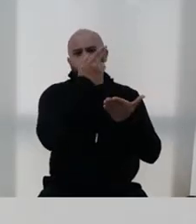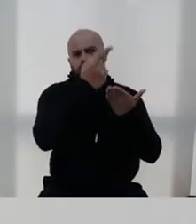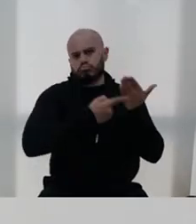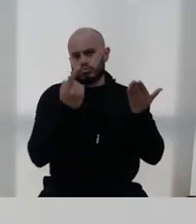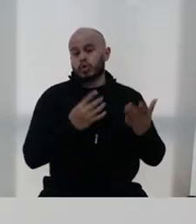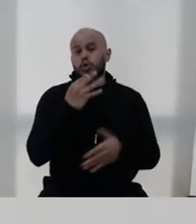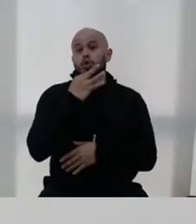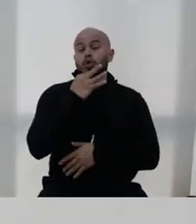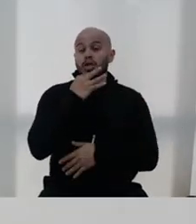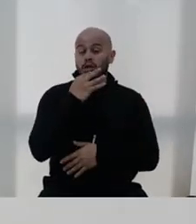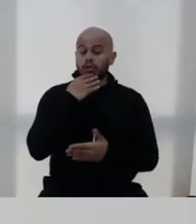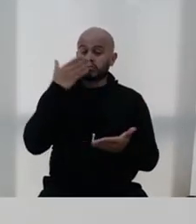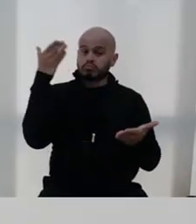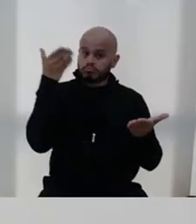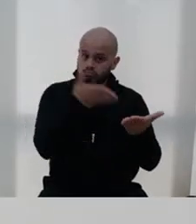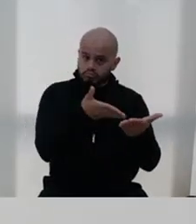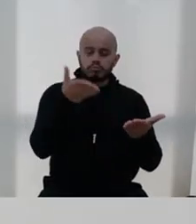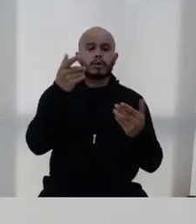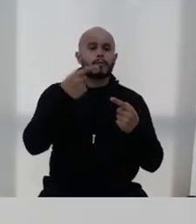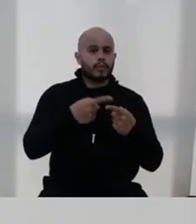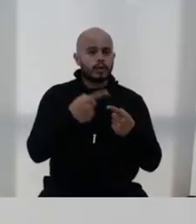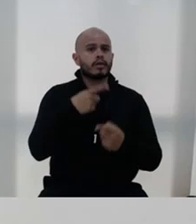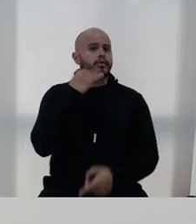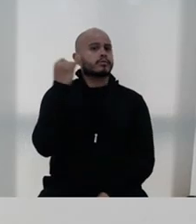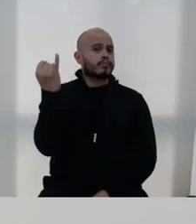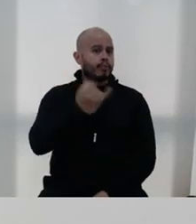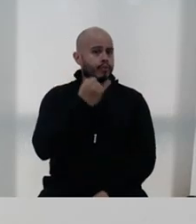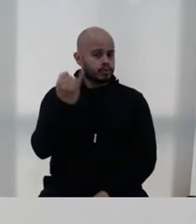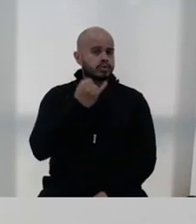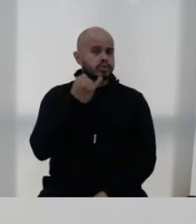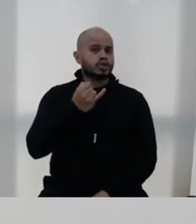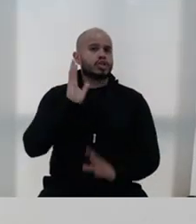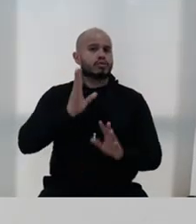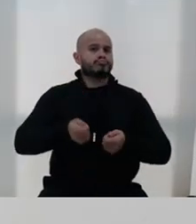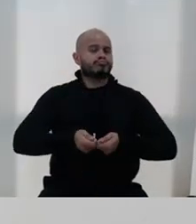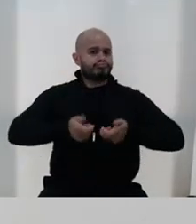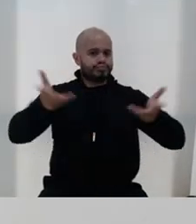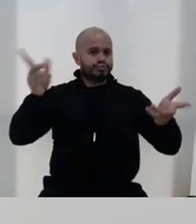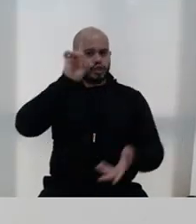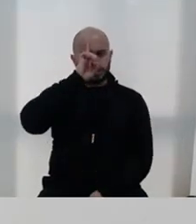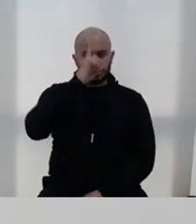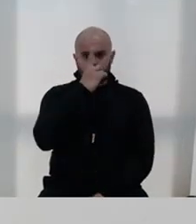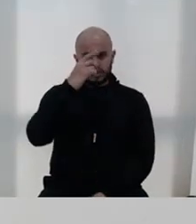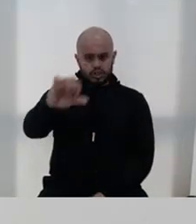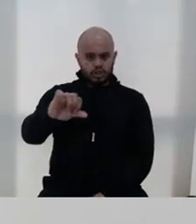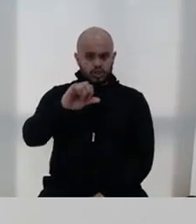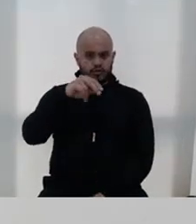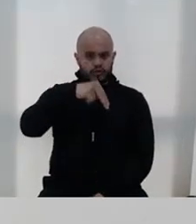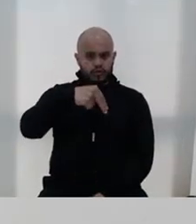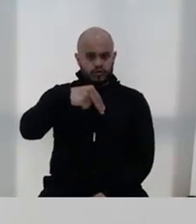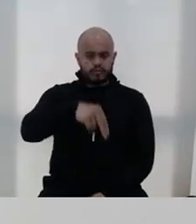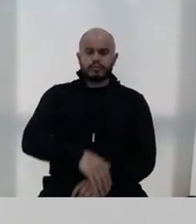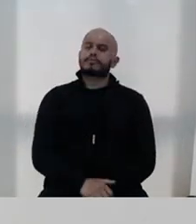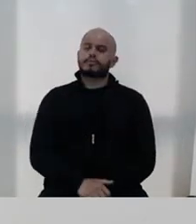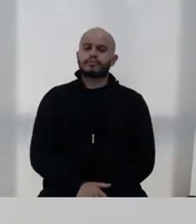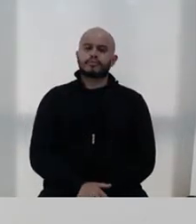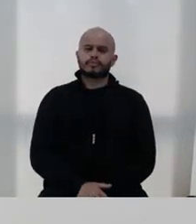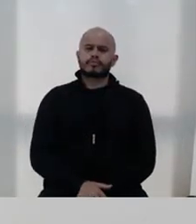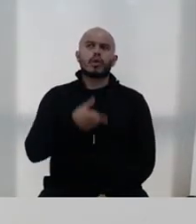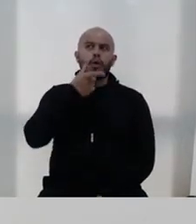as orientações que estão nessa cartilha que foi lançada no dia 19 de novembro. Ontem,